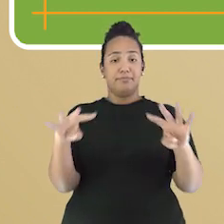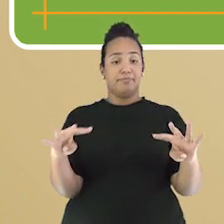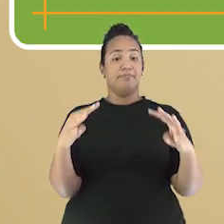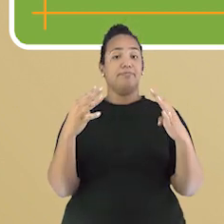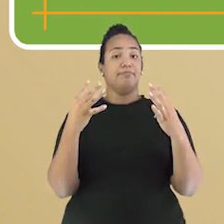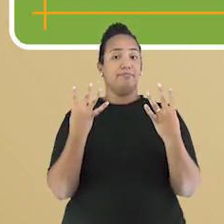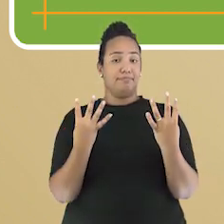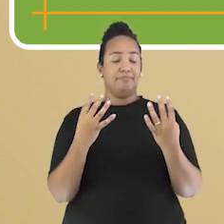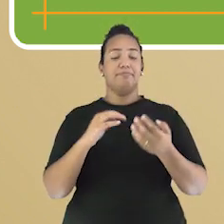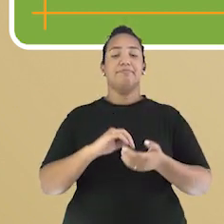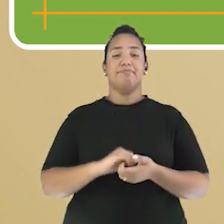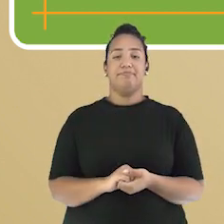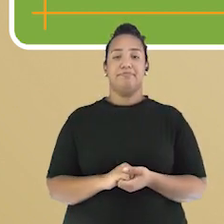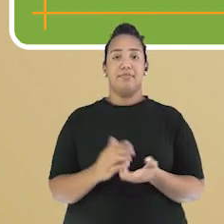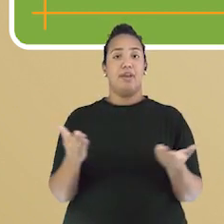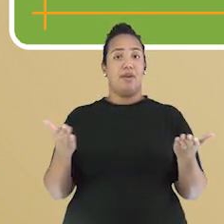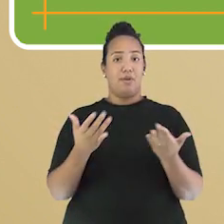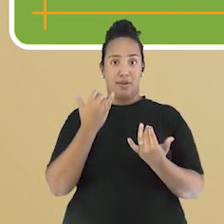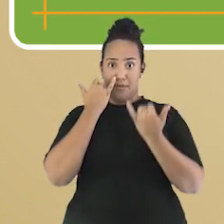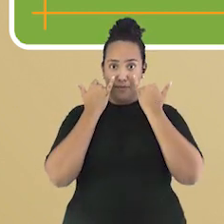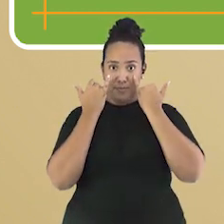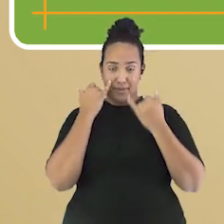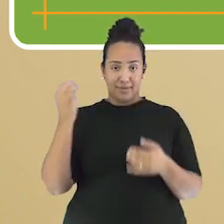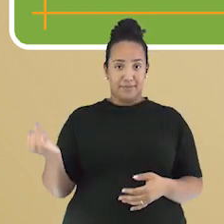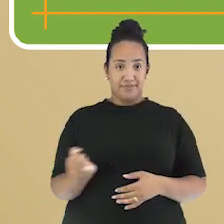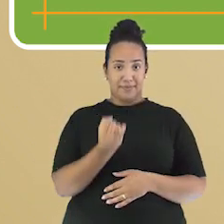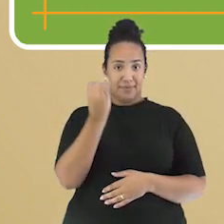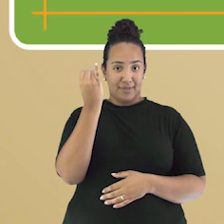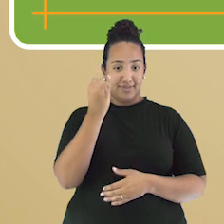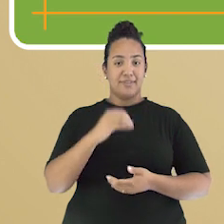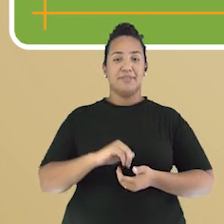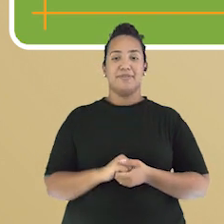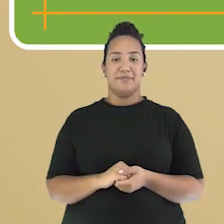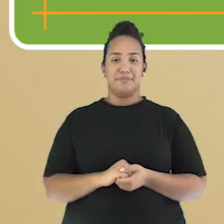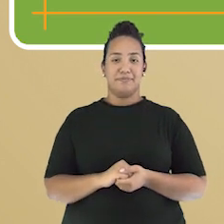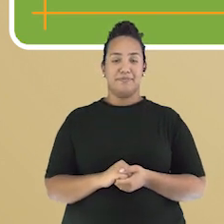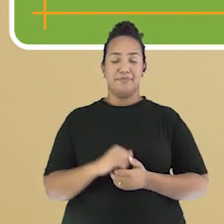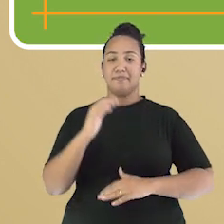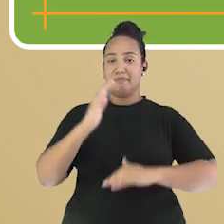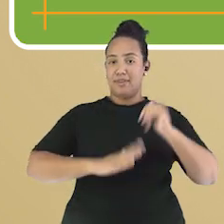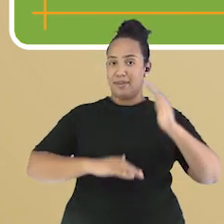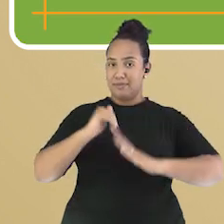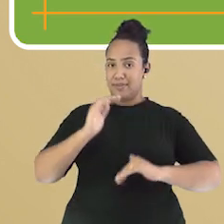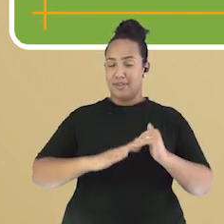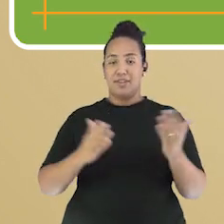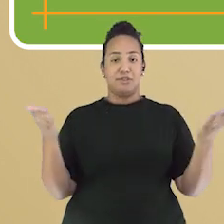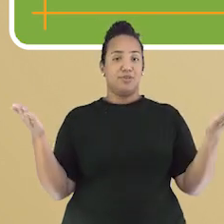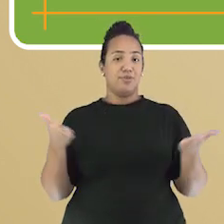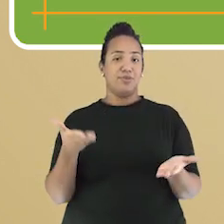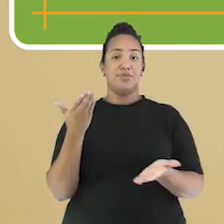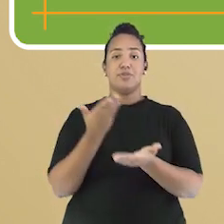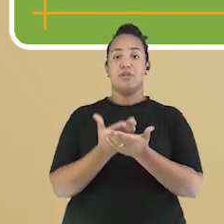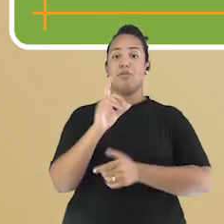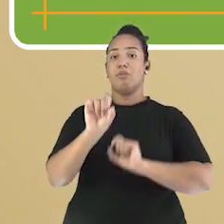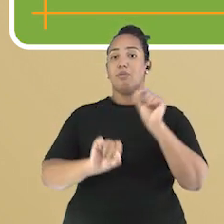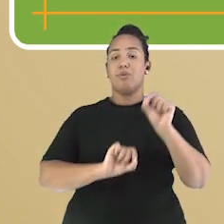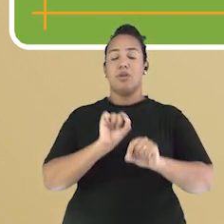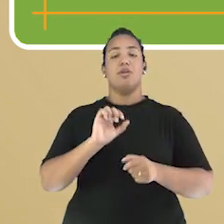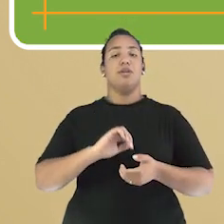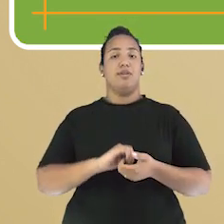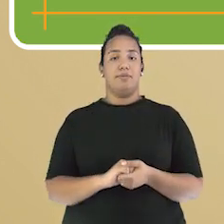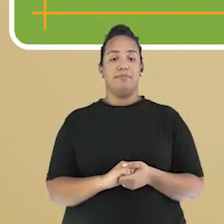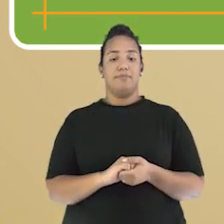nos acompanha, aqui vamos para algumas informações. A habilidade trabalhada na aula de hoje